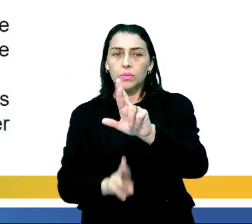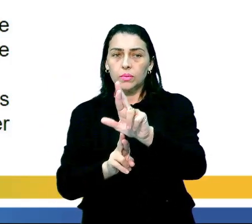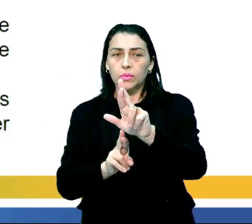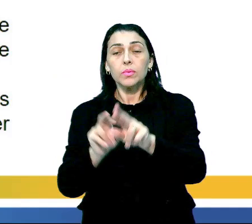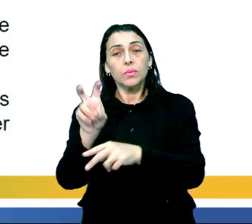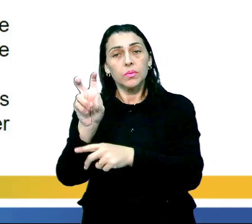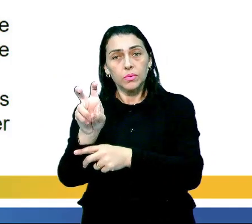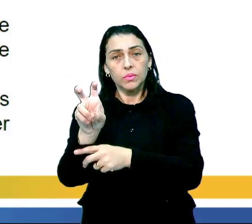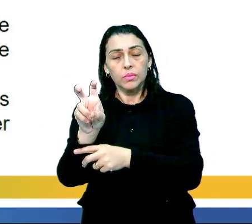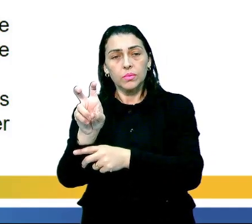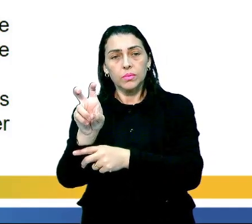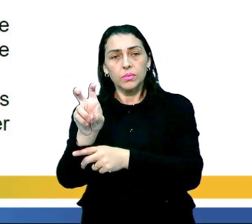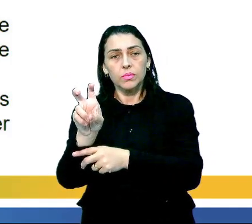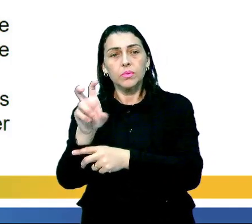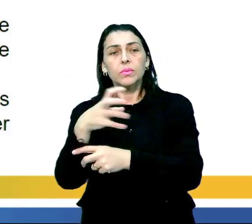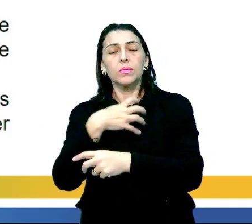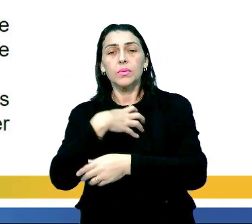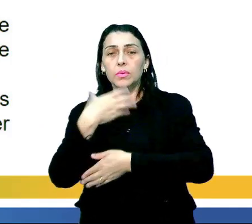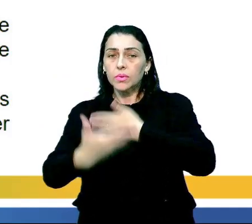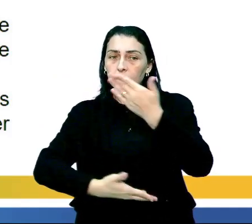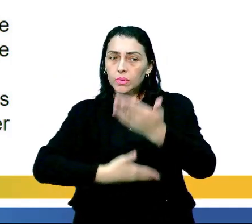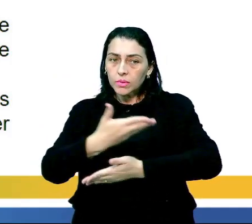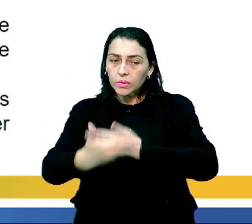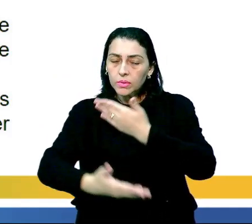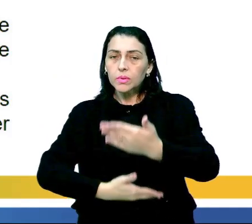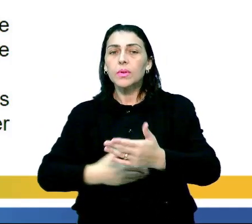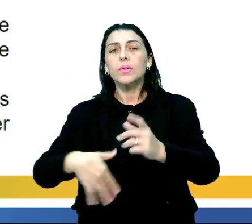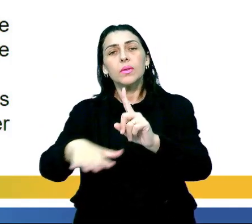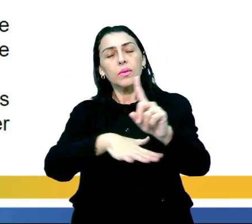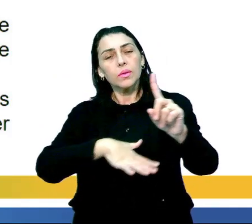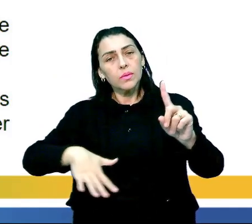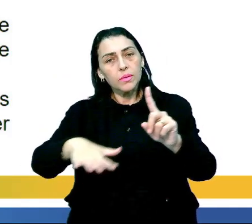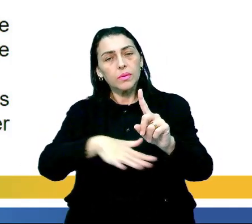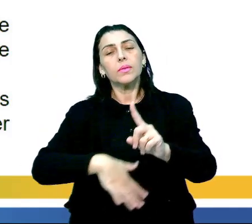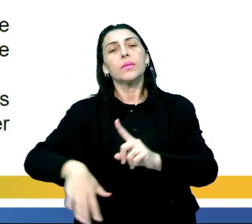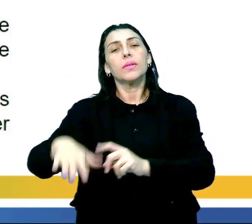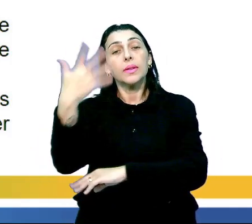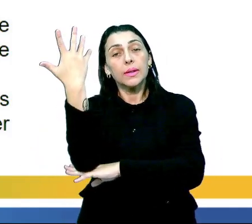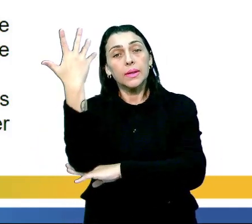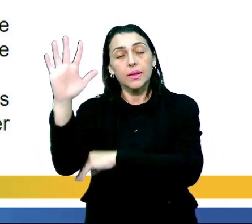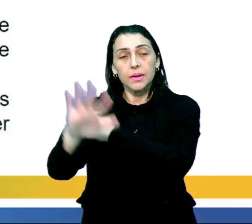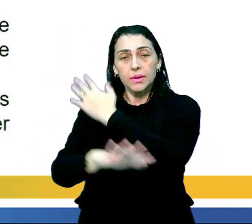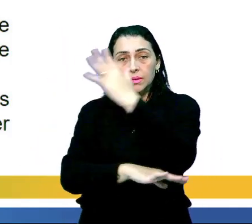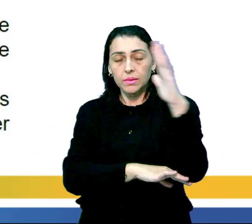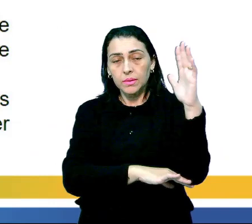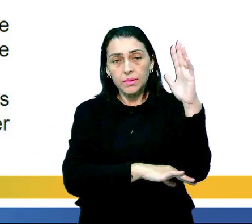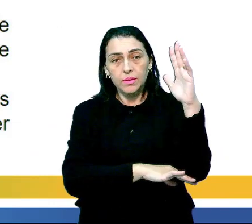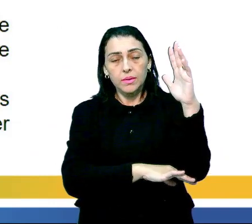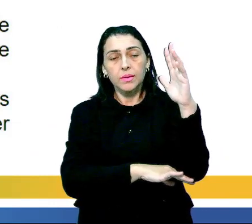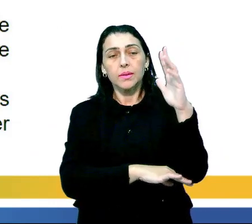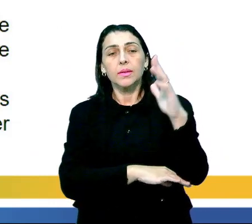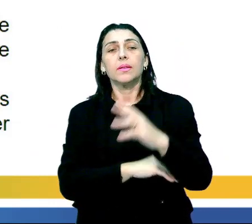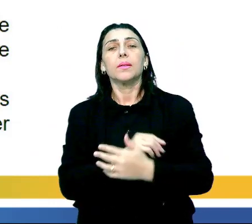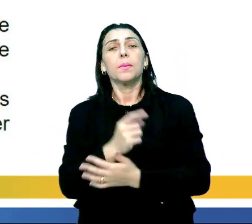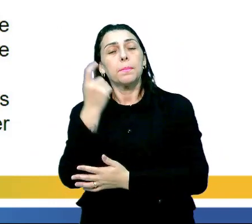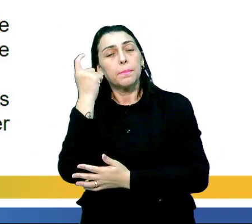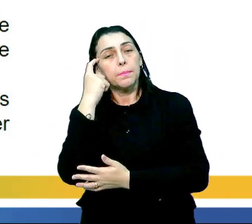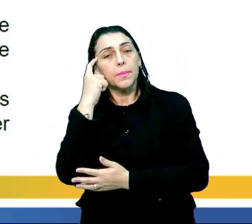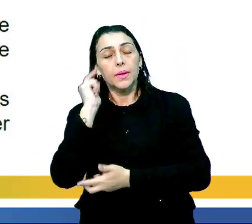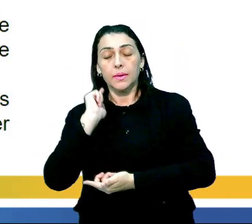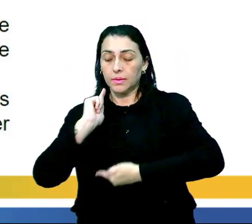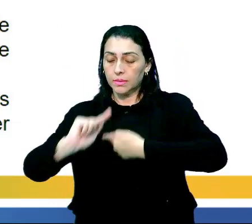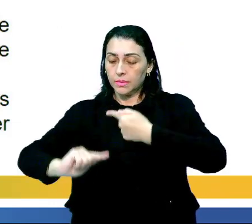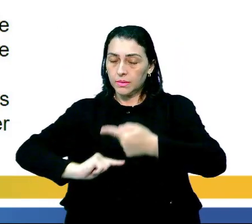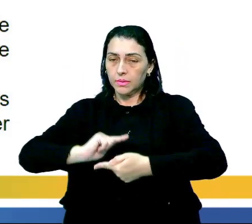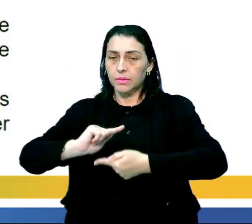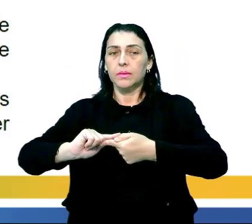Número 5, é uma forma de relação entre a sociedade e a natureza, onde se pensa na